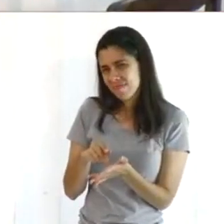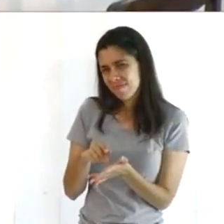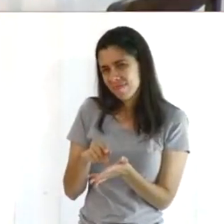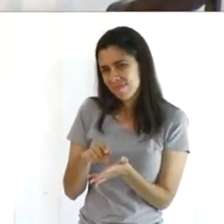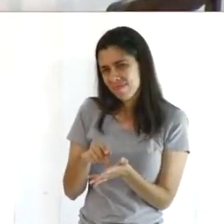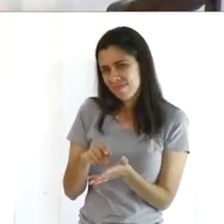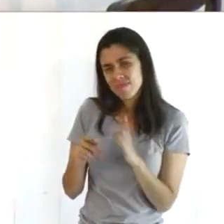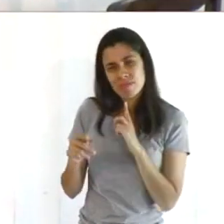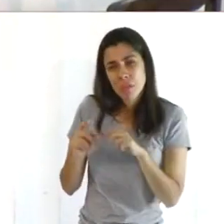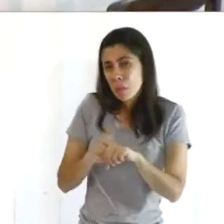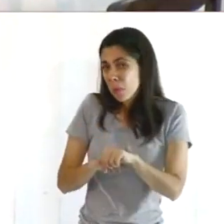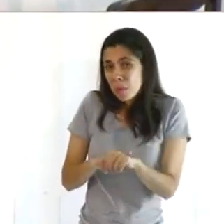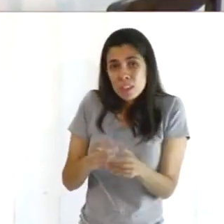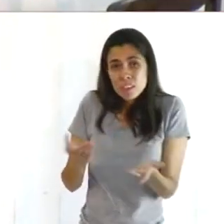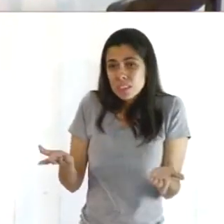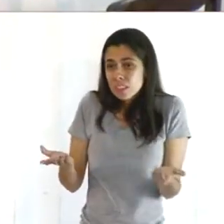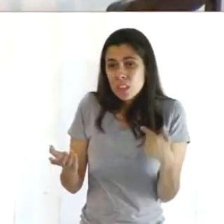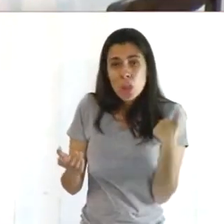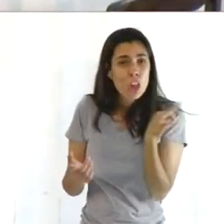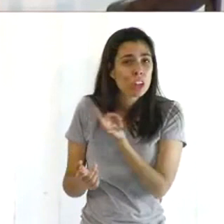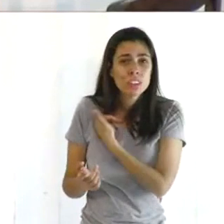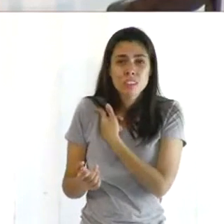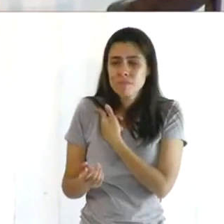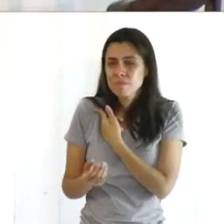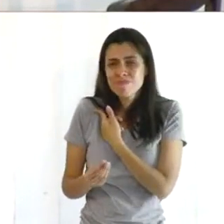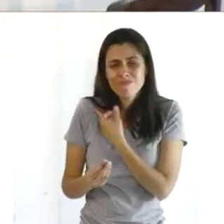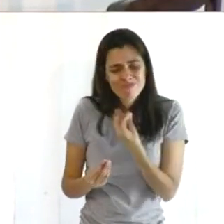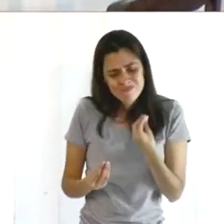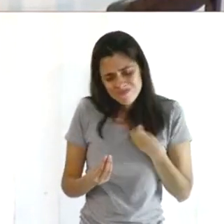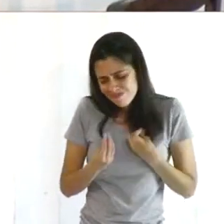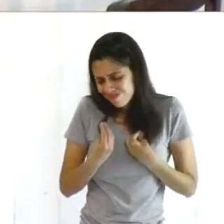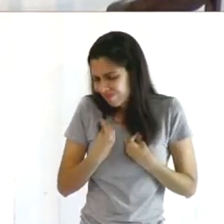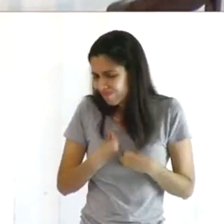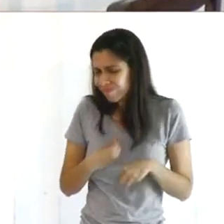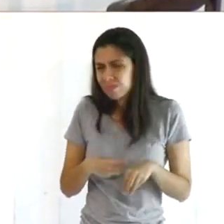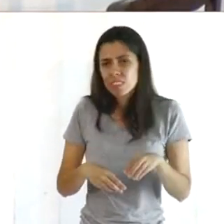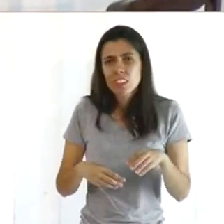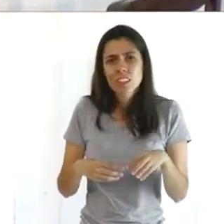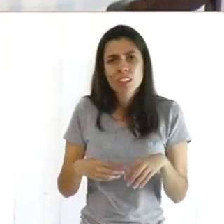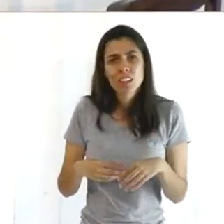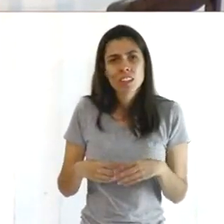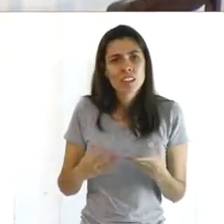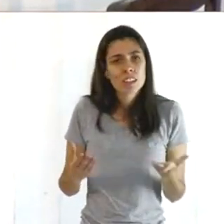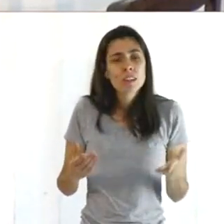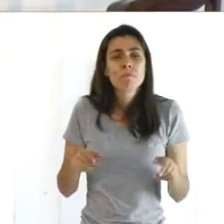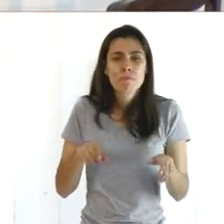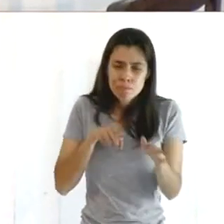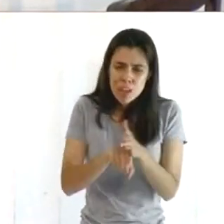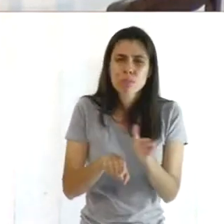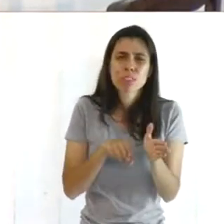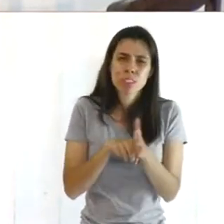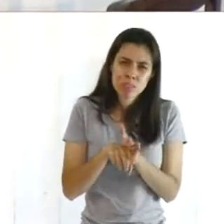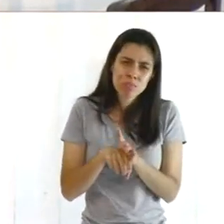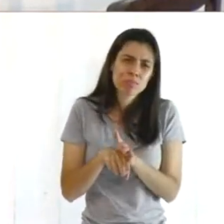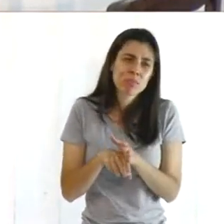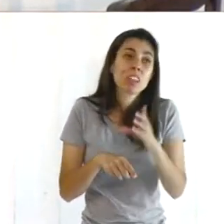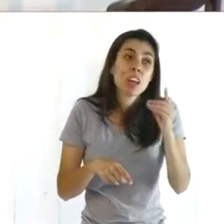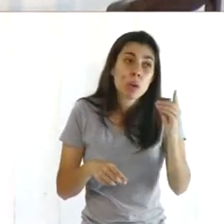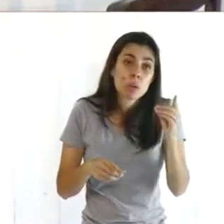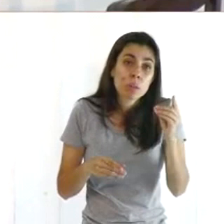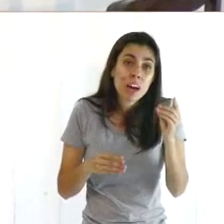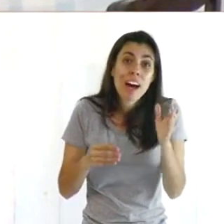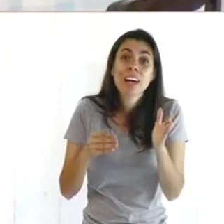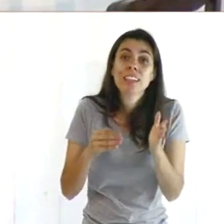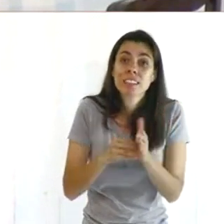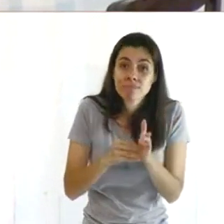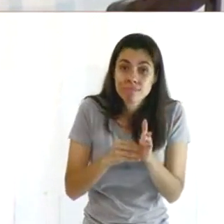momentos na nossa caminhada cristã com Cristo, que às vezes você vai falar um até quando. Mas eu quero rapidamente mostrar a